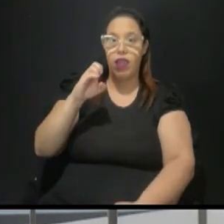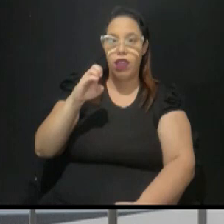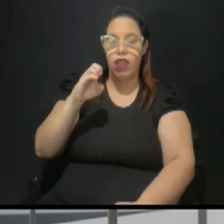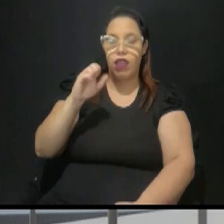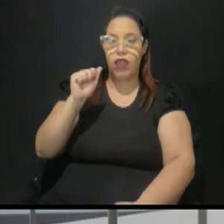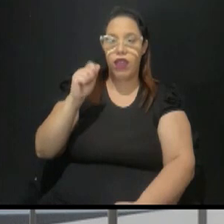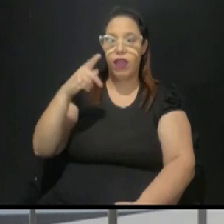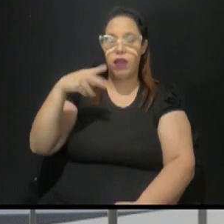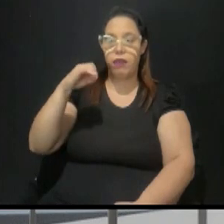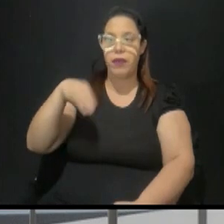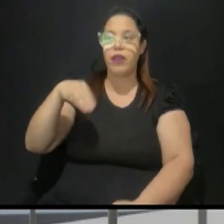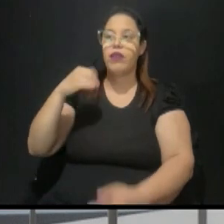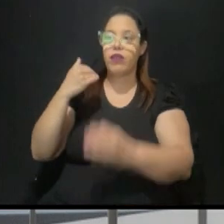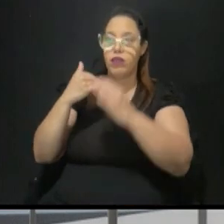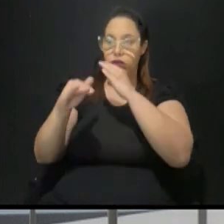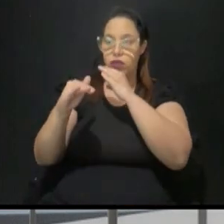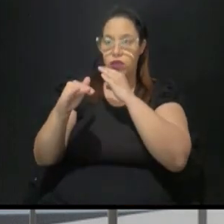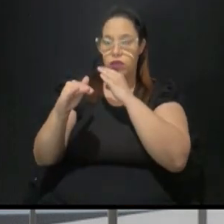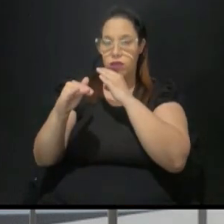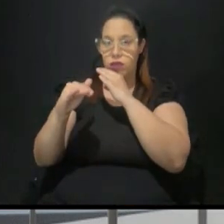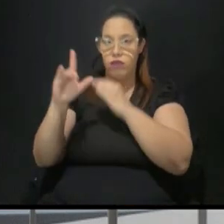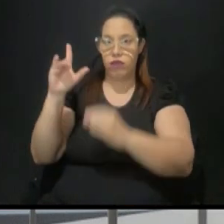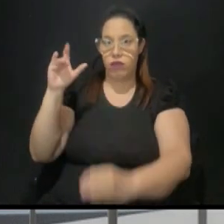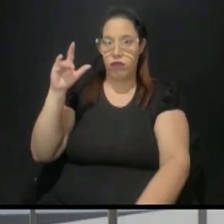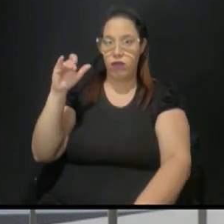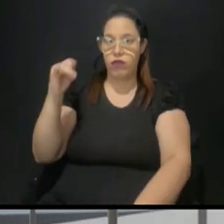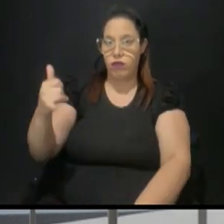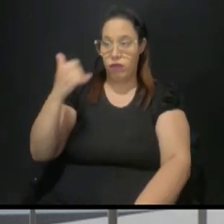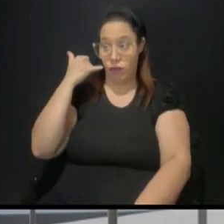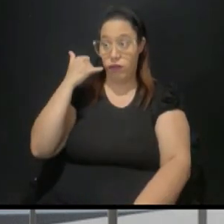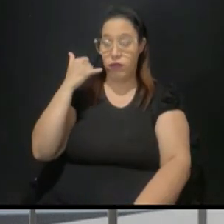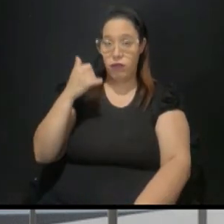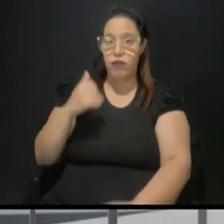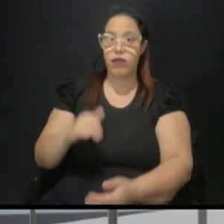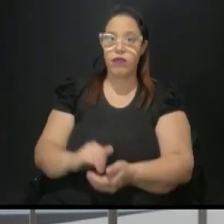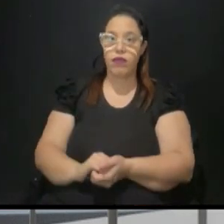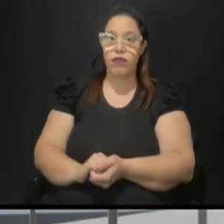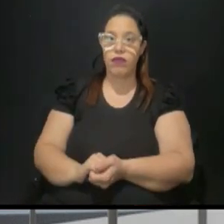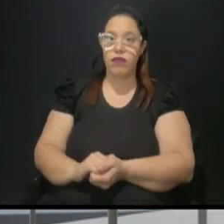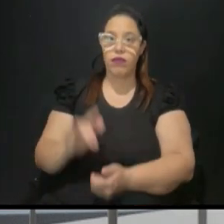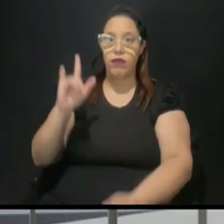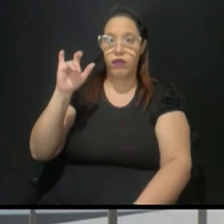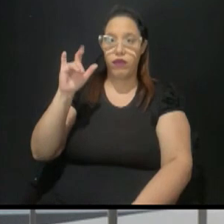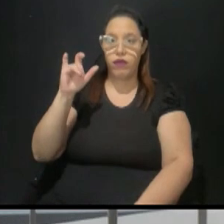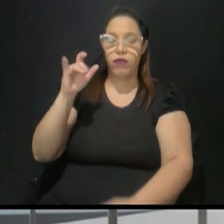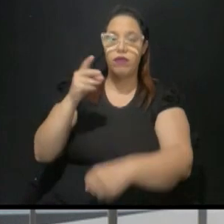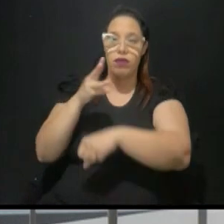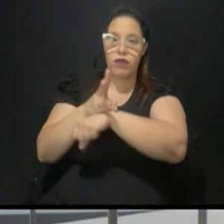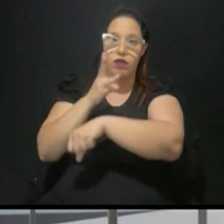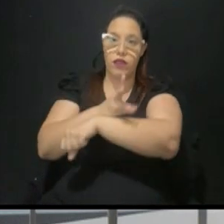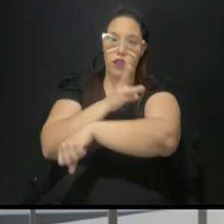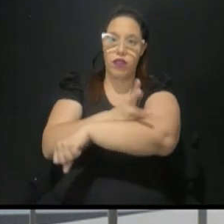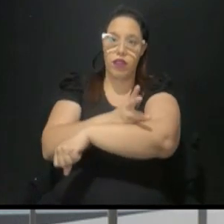mensagem, que daí a gente também entra em contato. E no nosso Instagram, no nosso site,